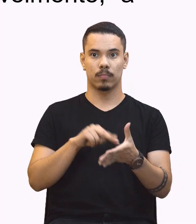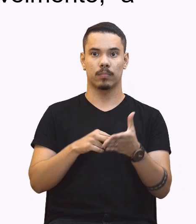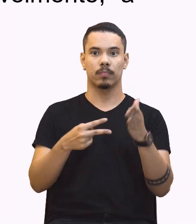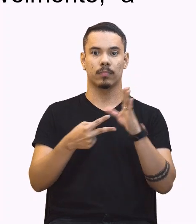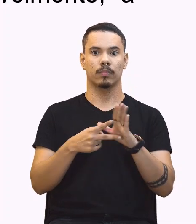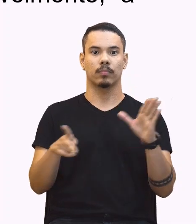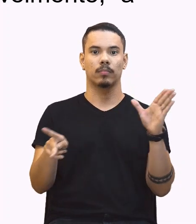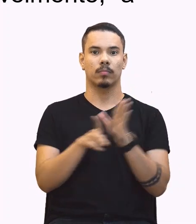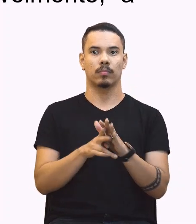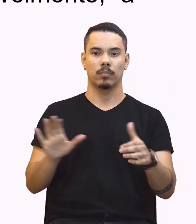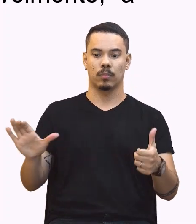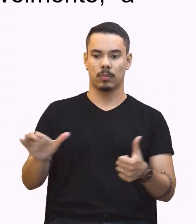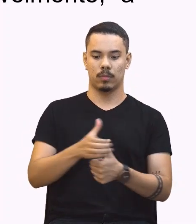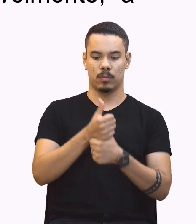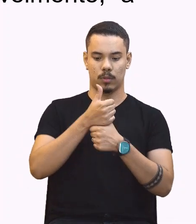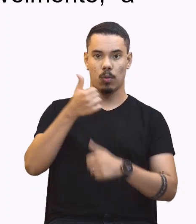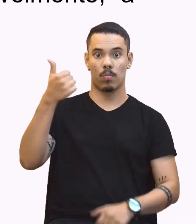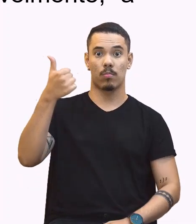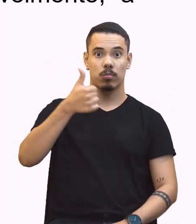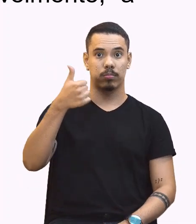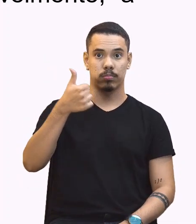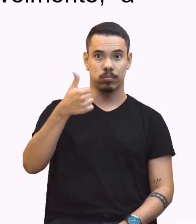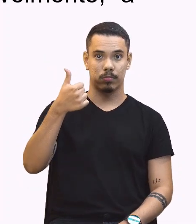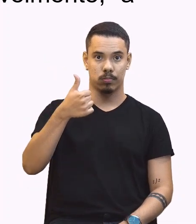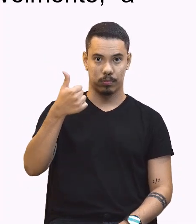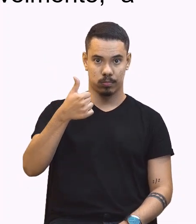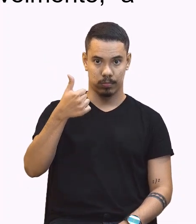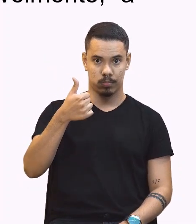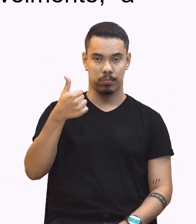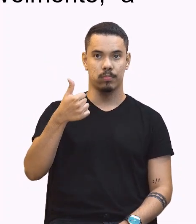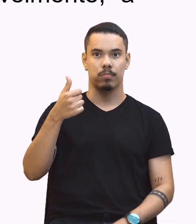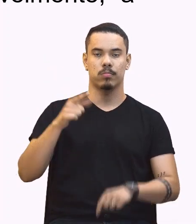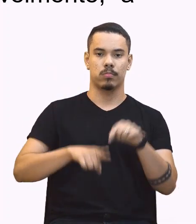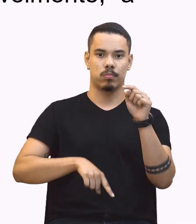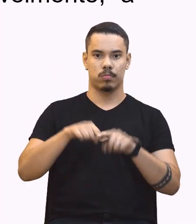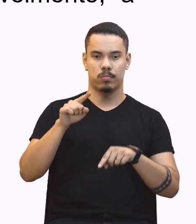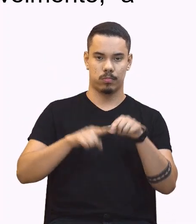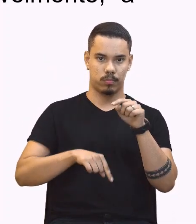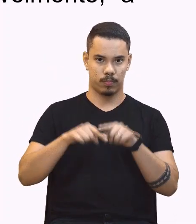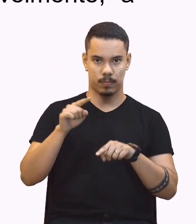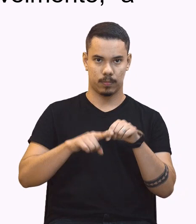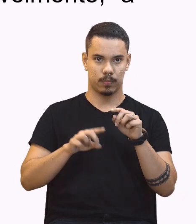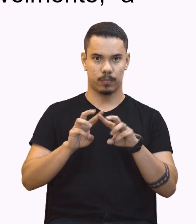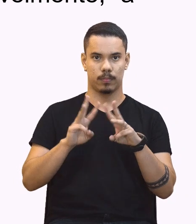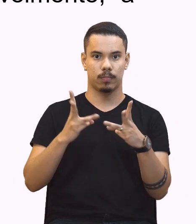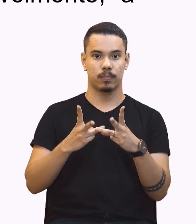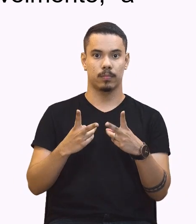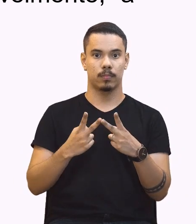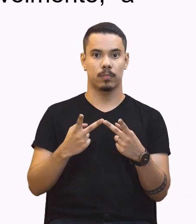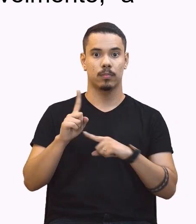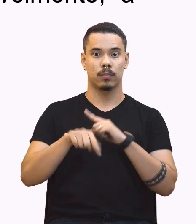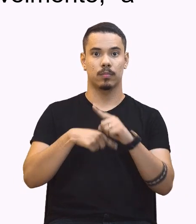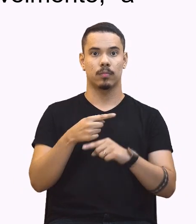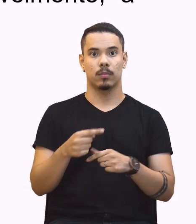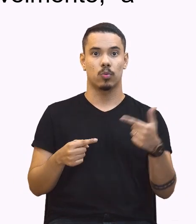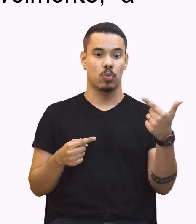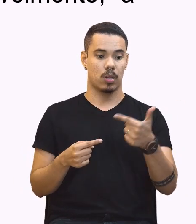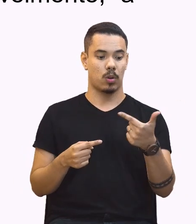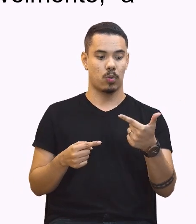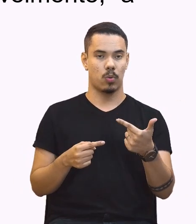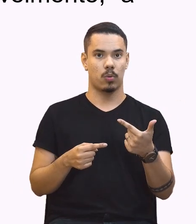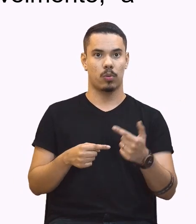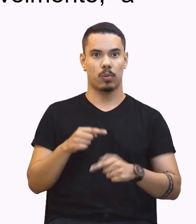privilegiasse o primeiro, aqui ó, objeto material, em detrimento do segundo. O segundo seria o